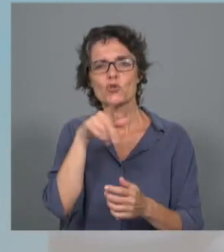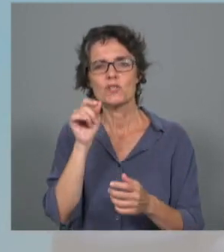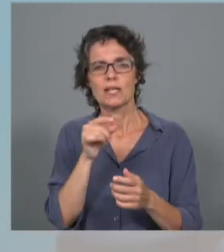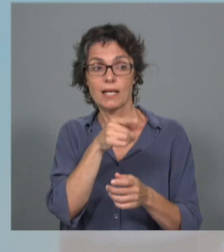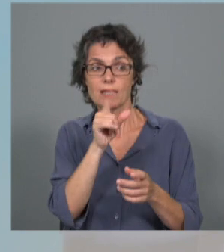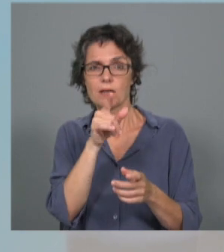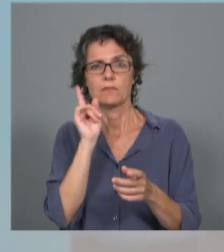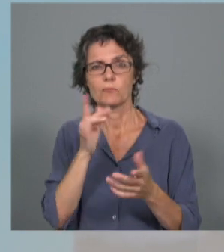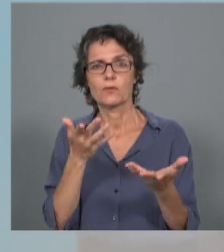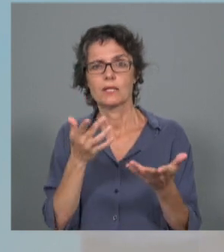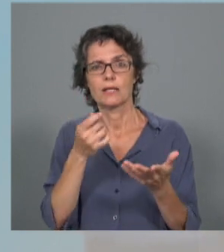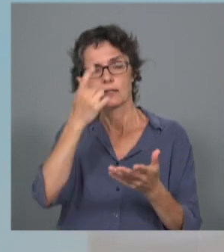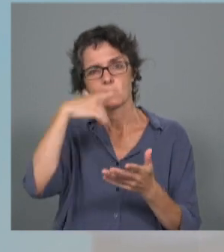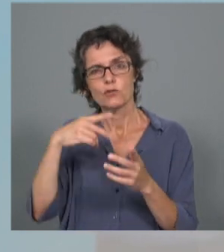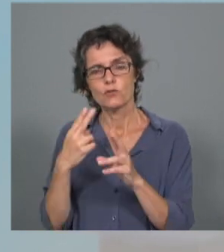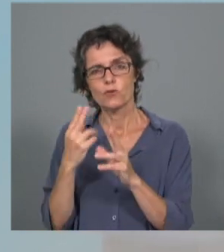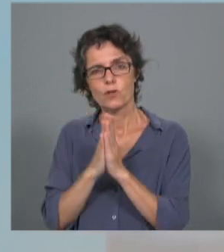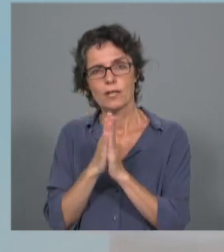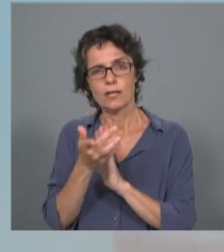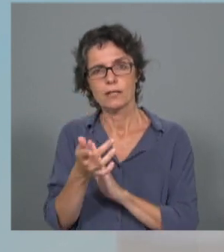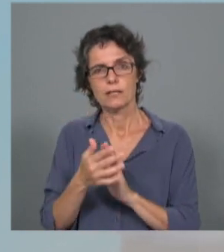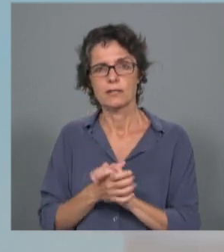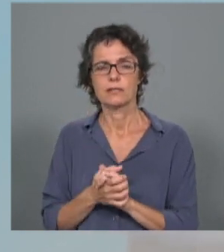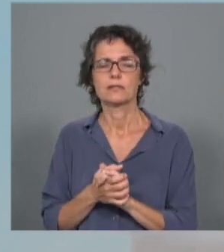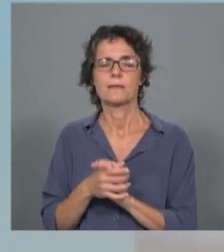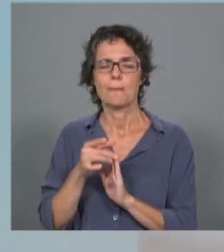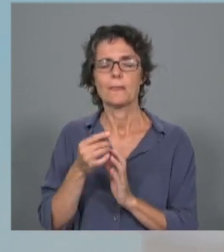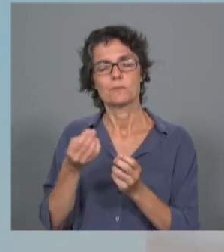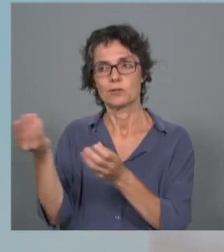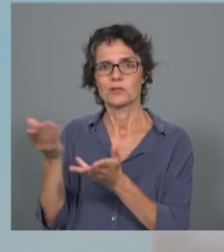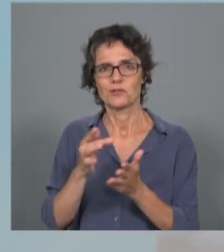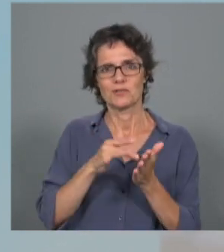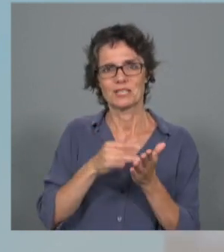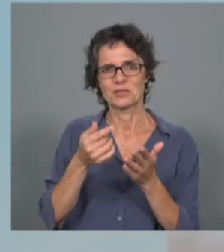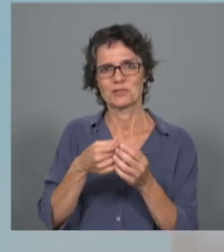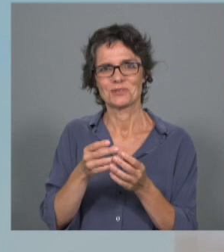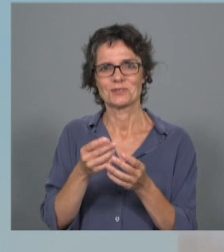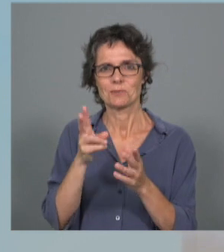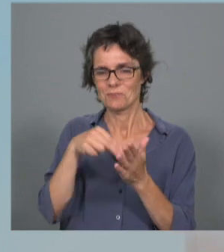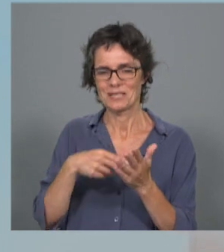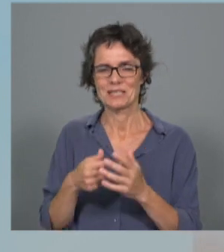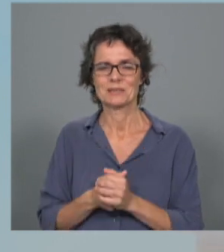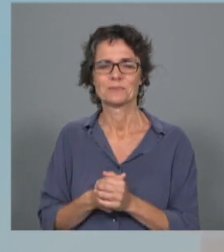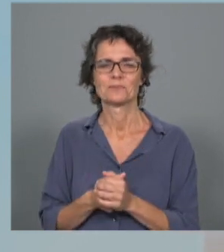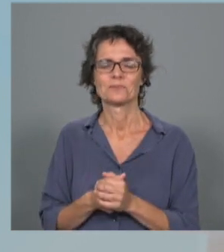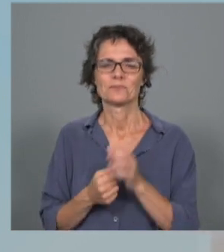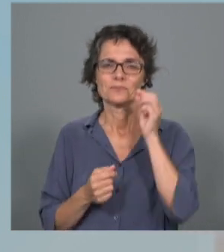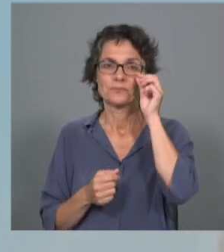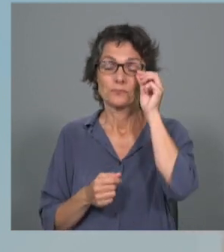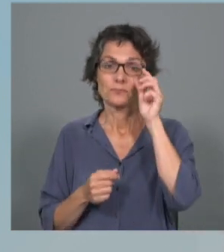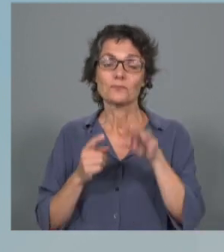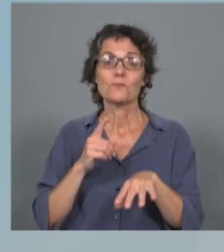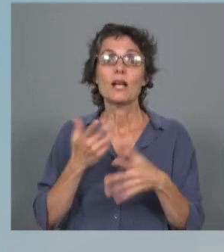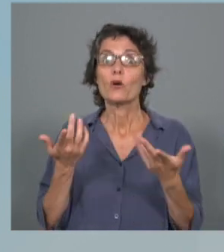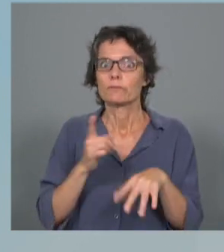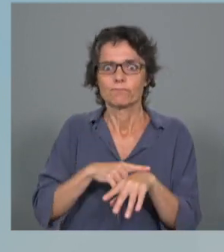por isso está o convite também a abrir as páginas deste livro. Reservamos os últimos minutos da nossa conversa para olhar o